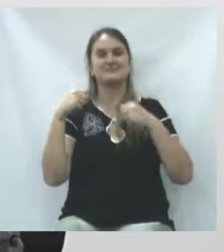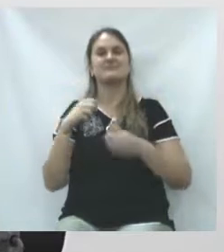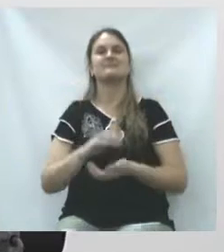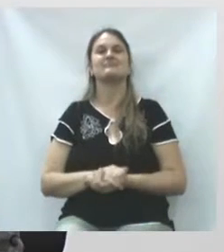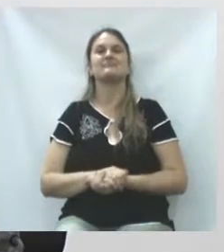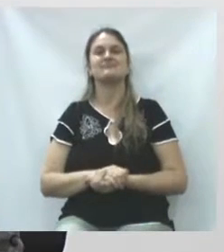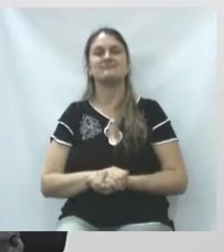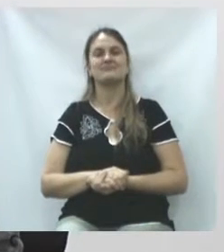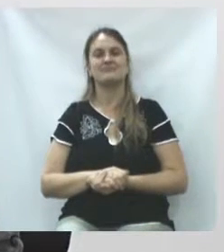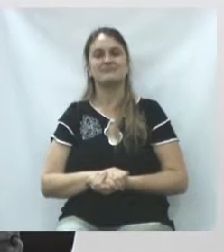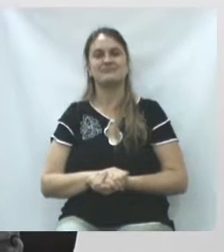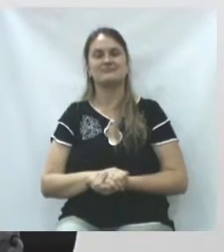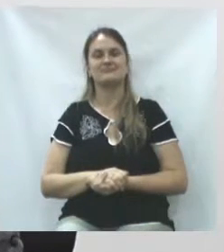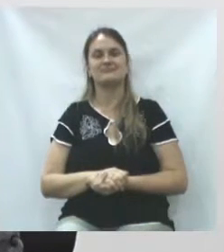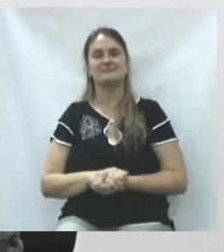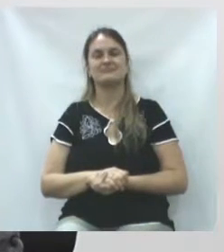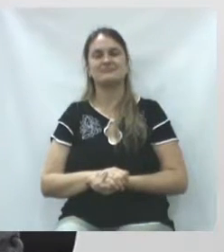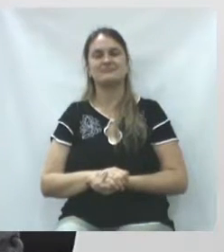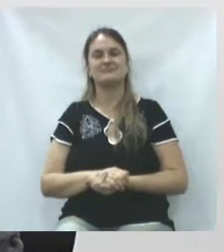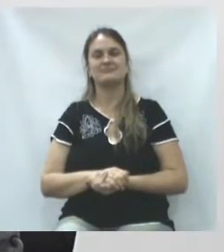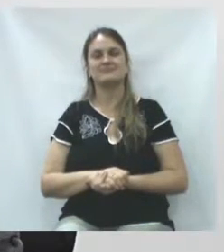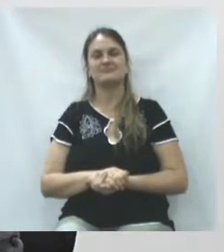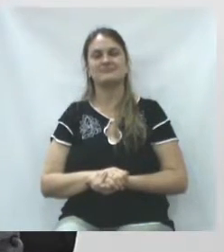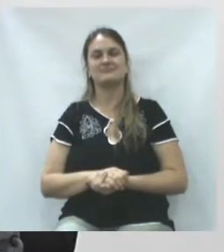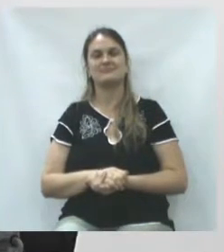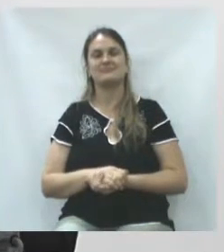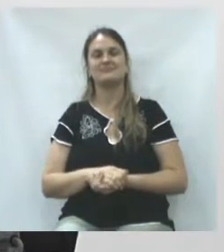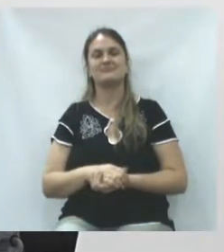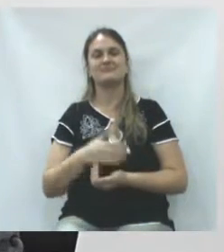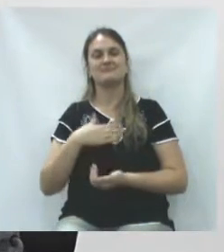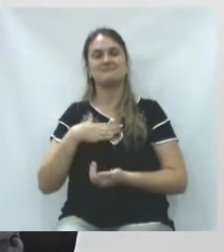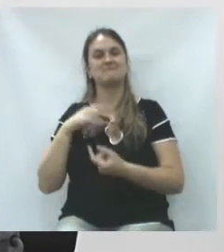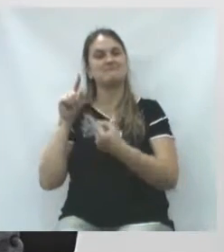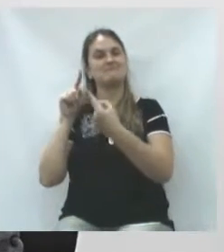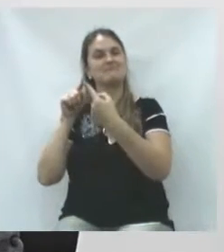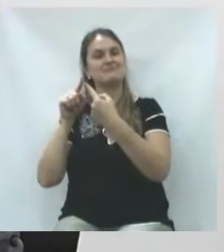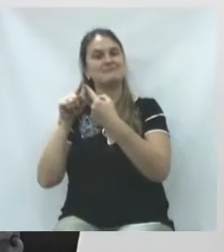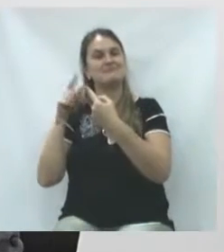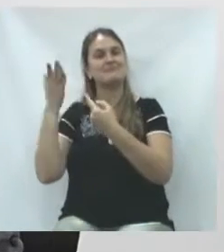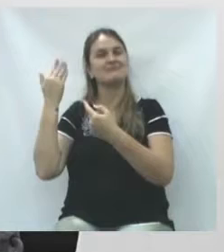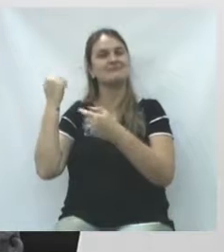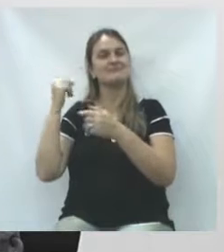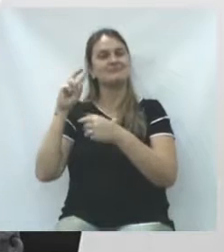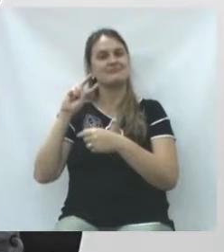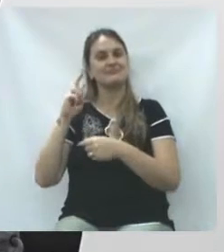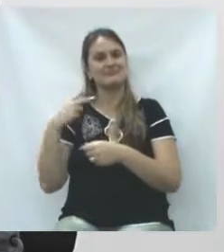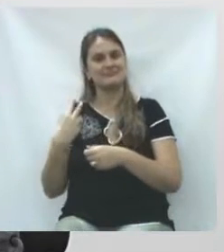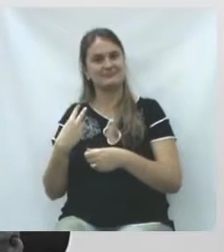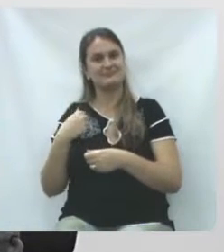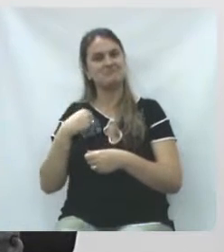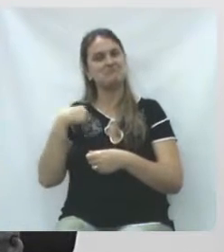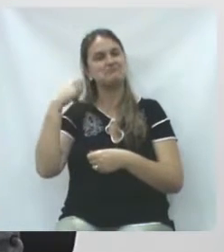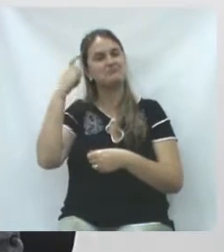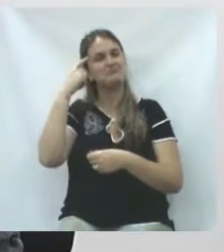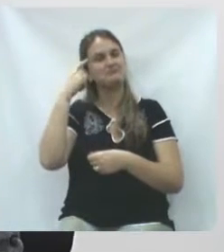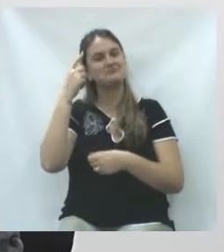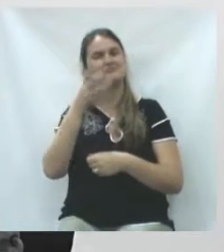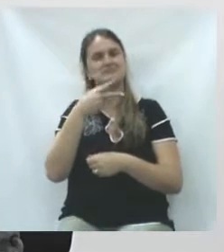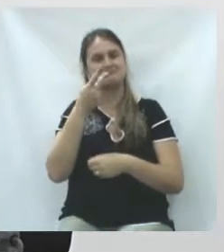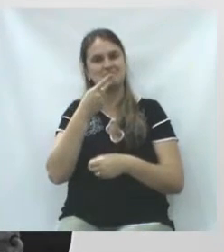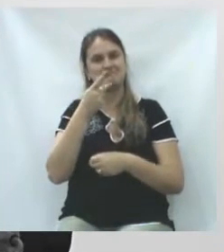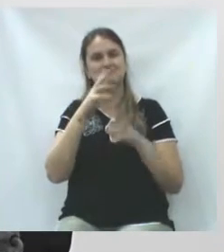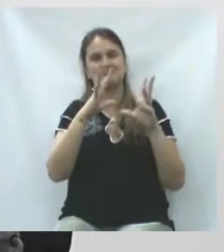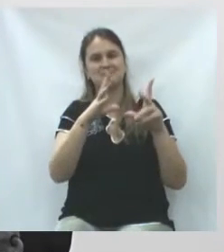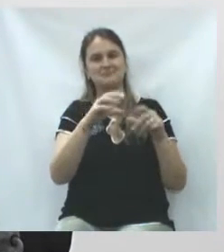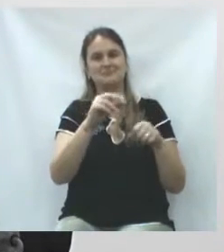Física, e nos meus planos anteriores a ser vereador, eu falava com todos os professores nas